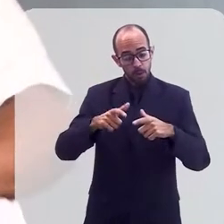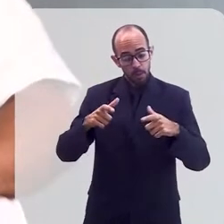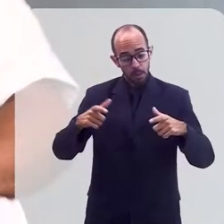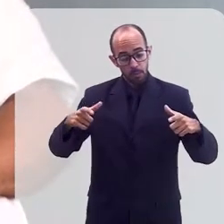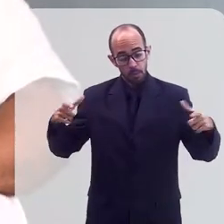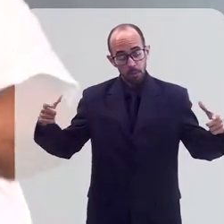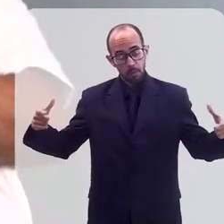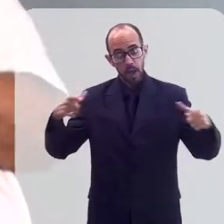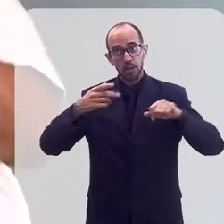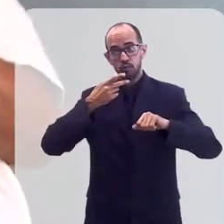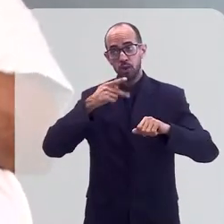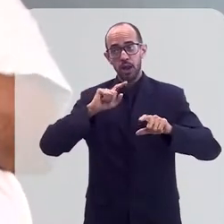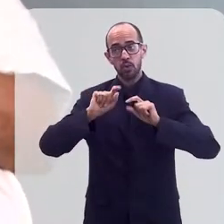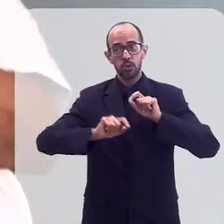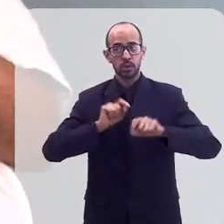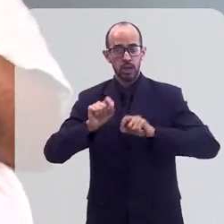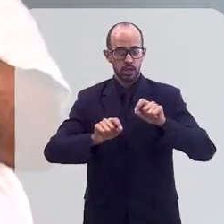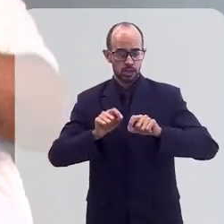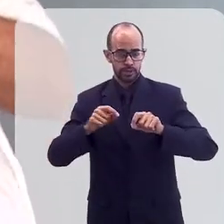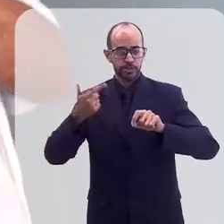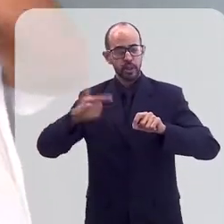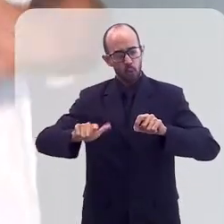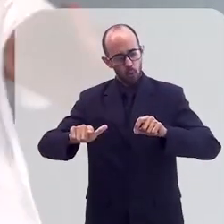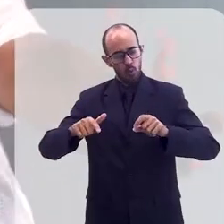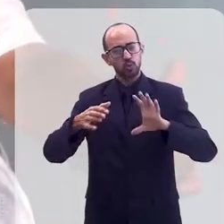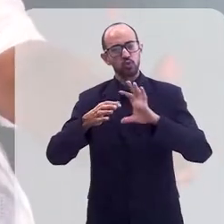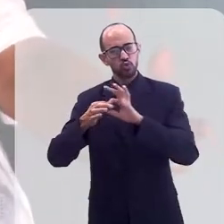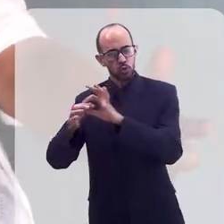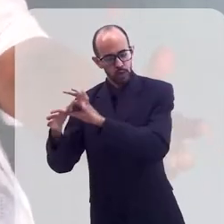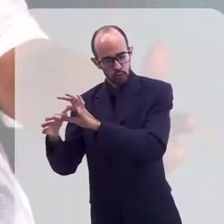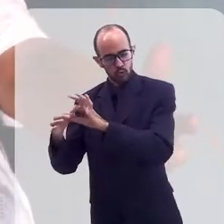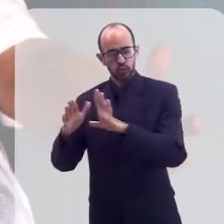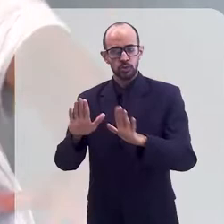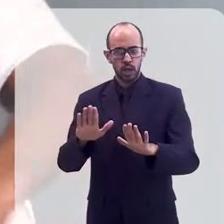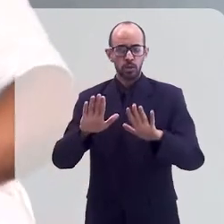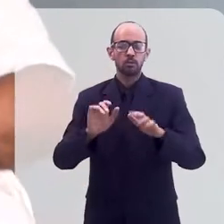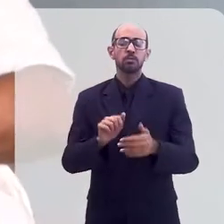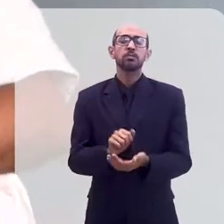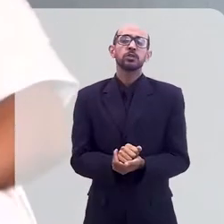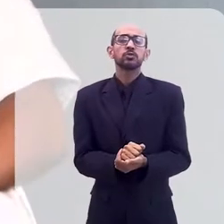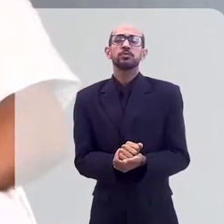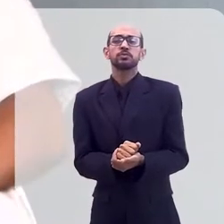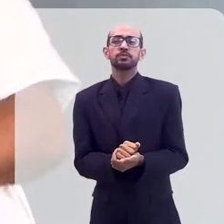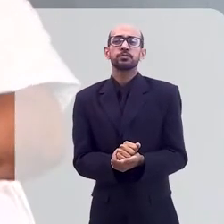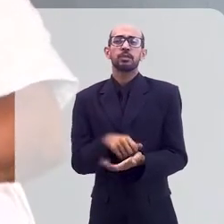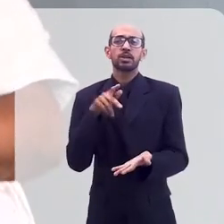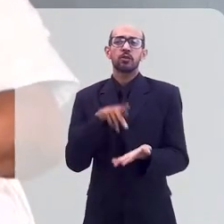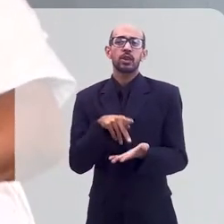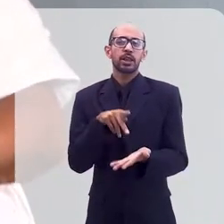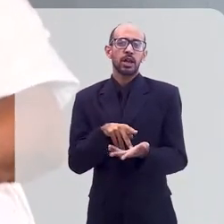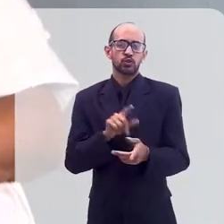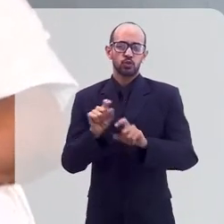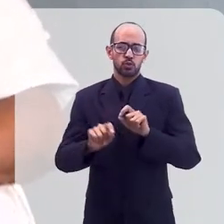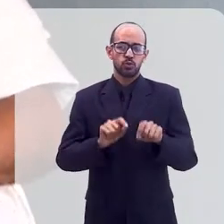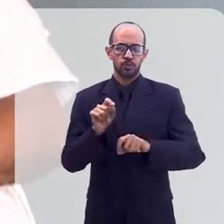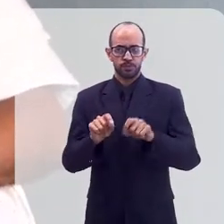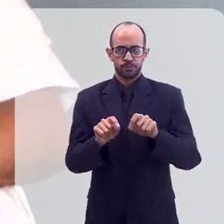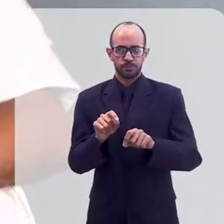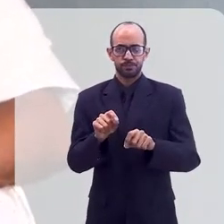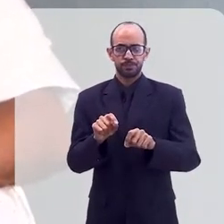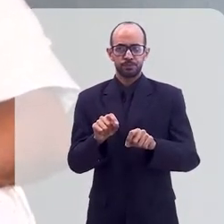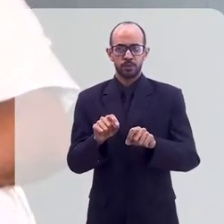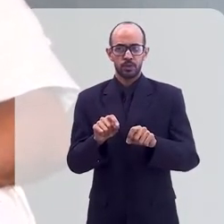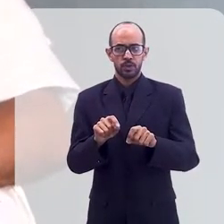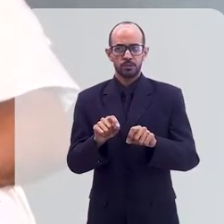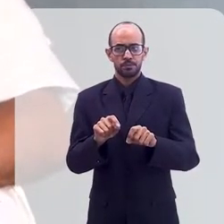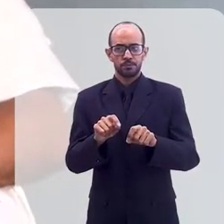crescendo, alegando outras situações, né? E o que na verdade é o seguinte, é